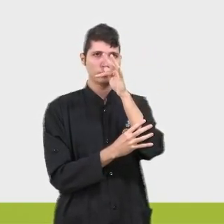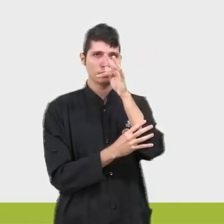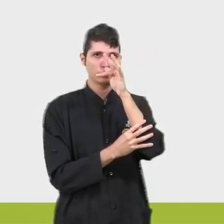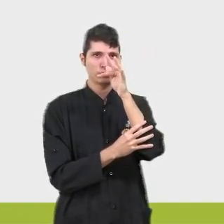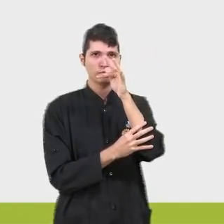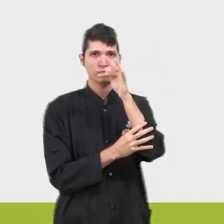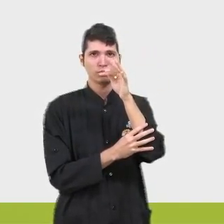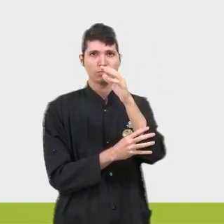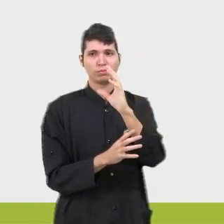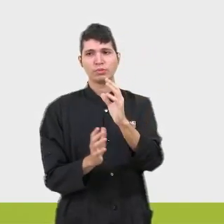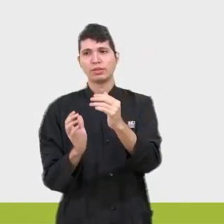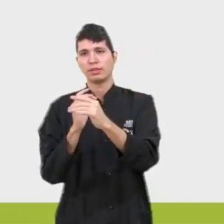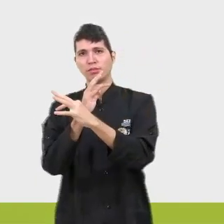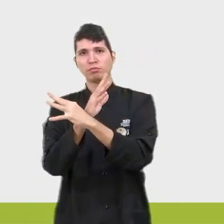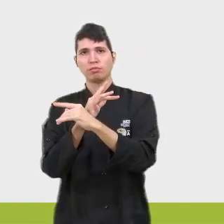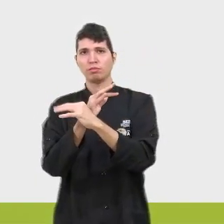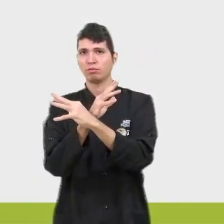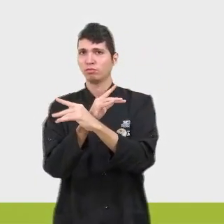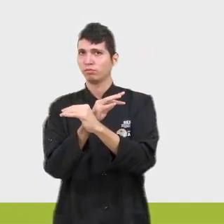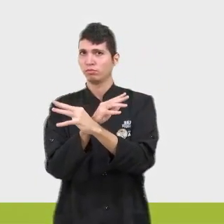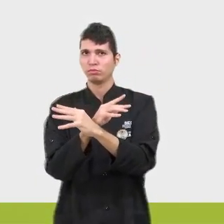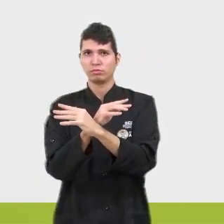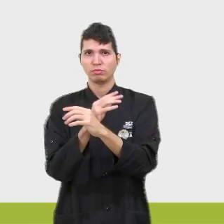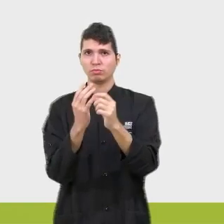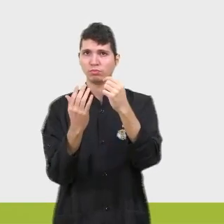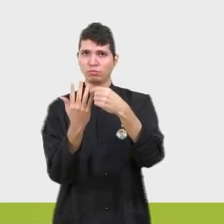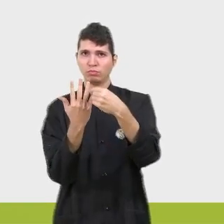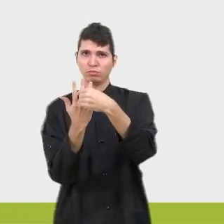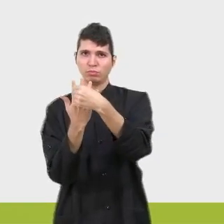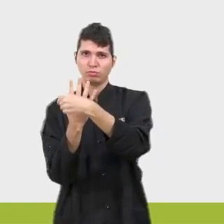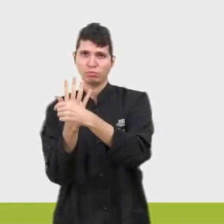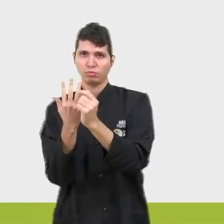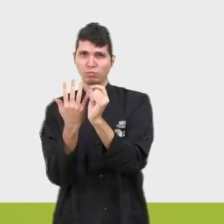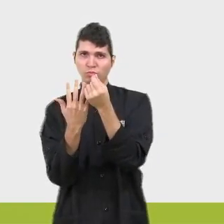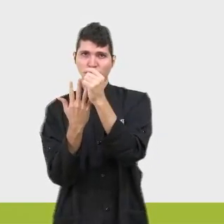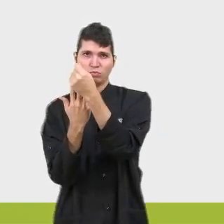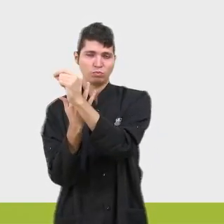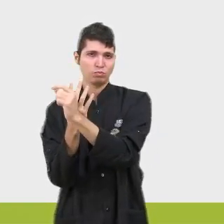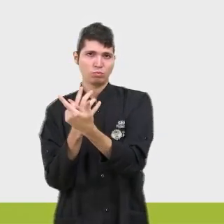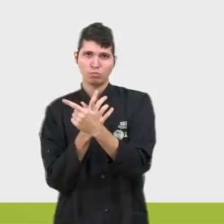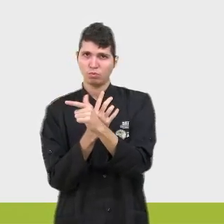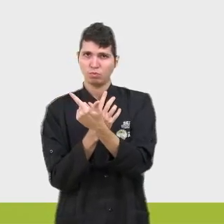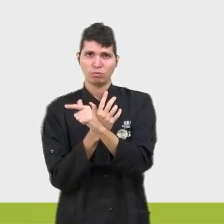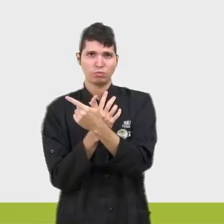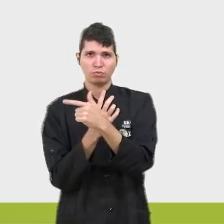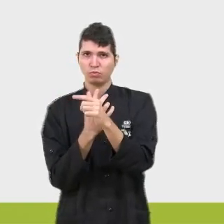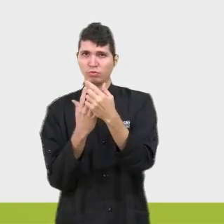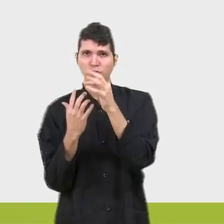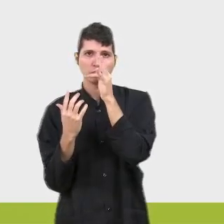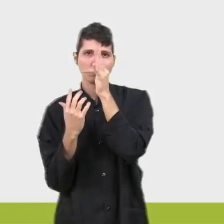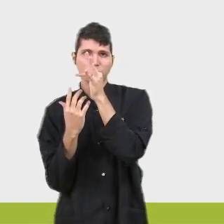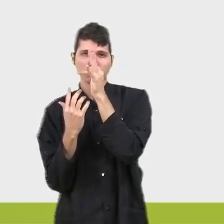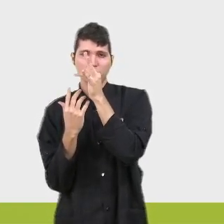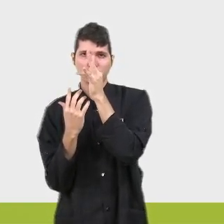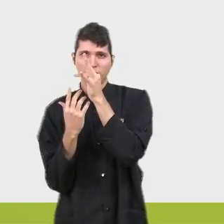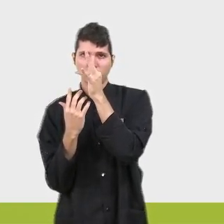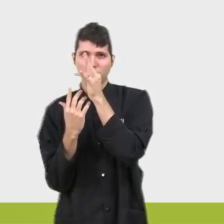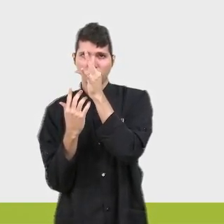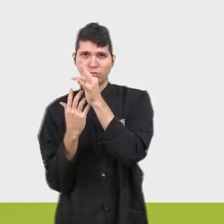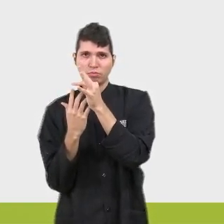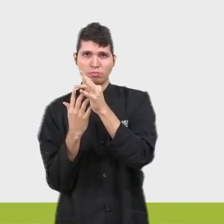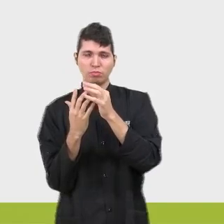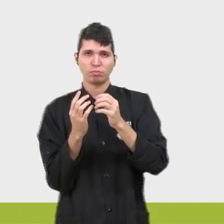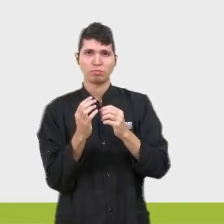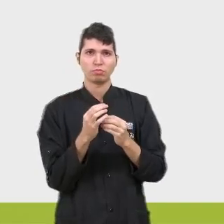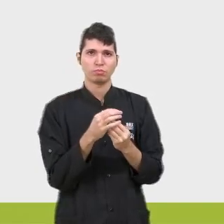algas, não apresentam nem flores e nem frutos. Ok? Apesar de que, aqui, para o